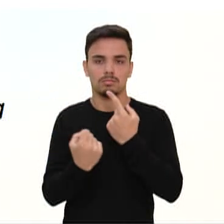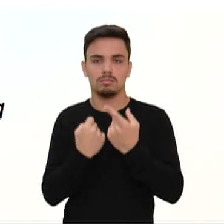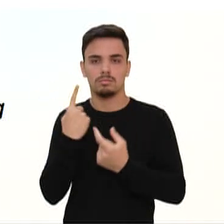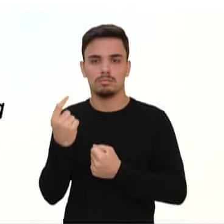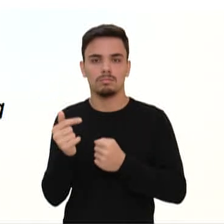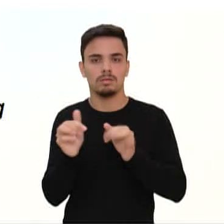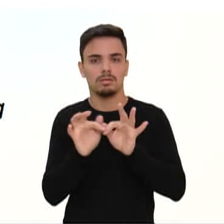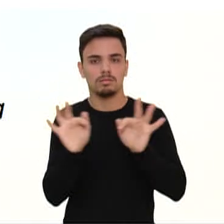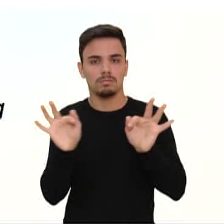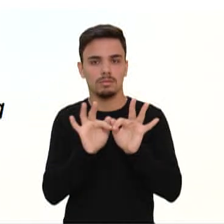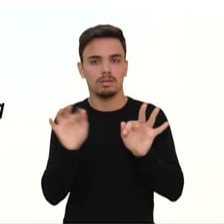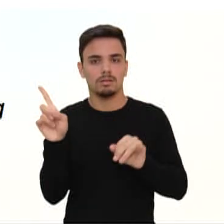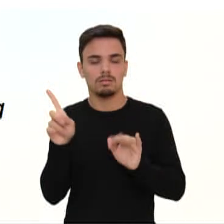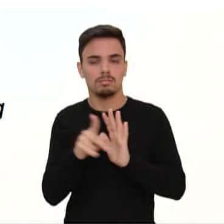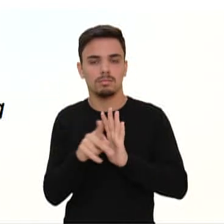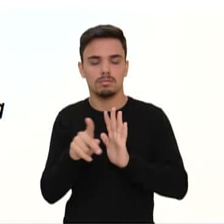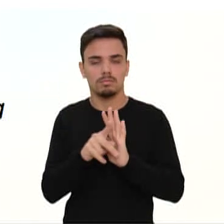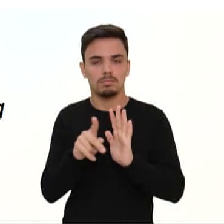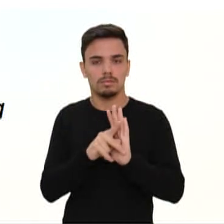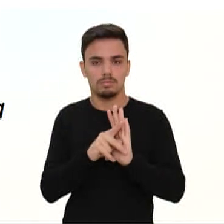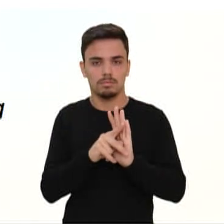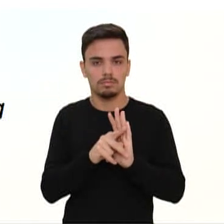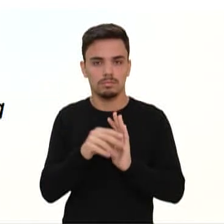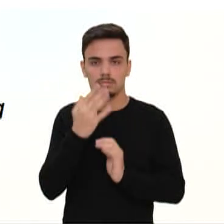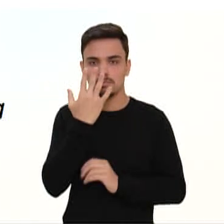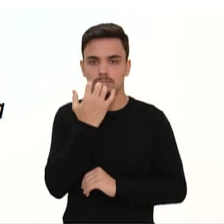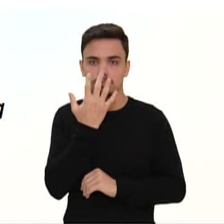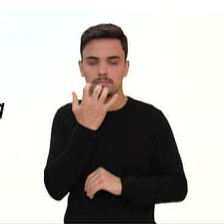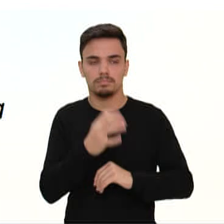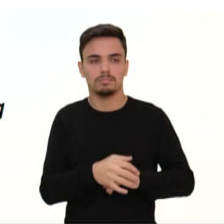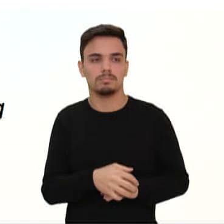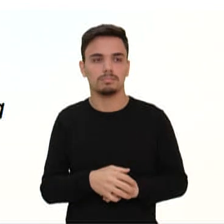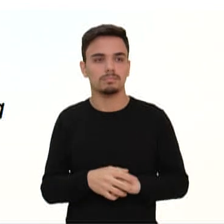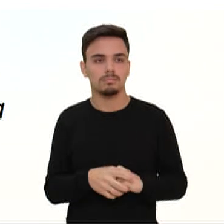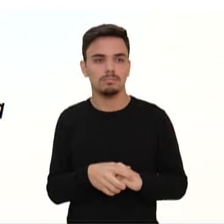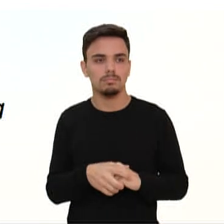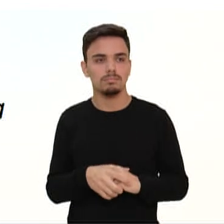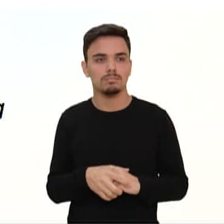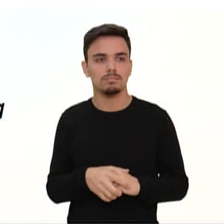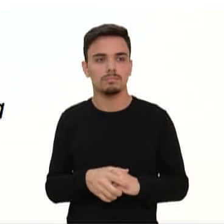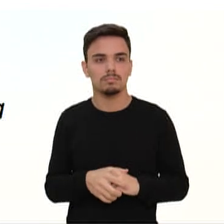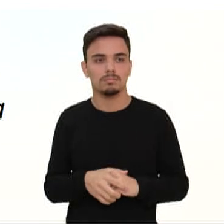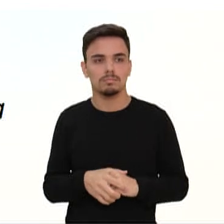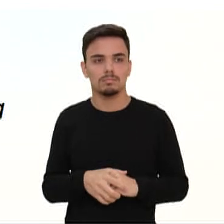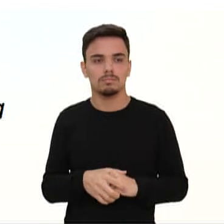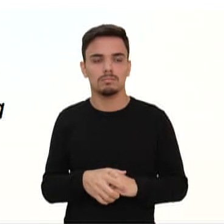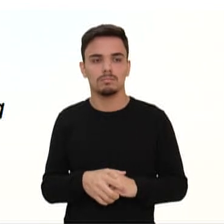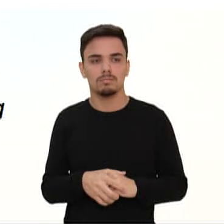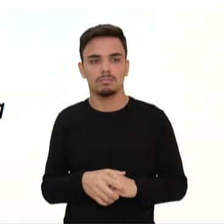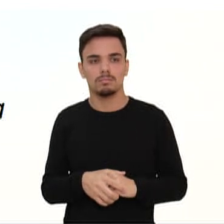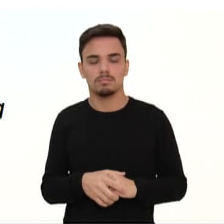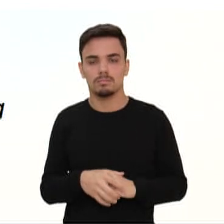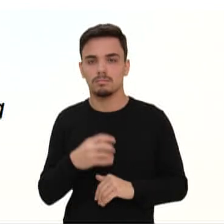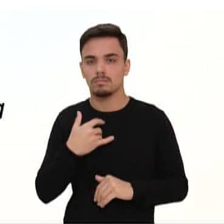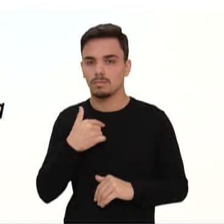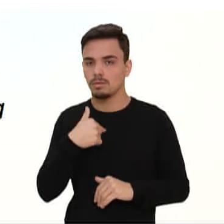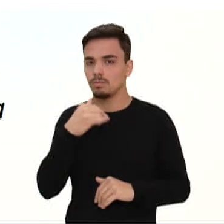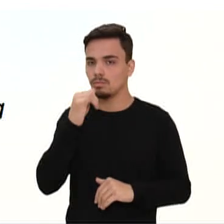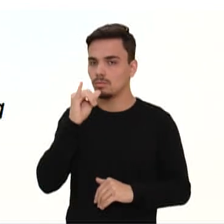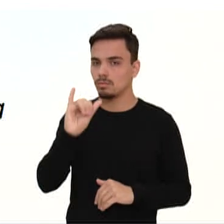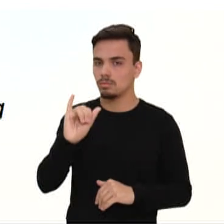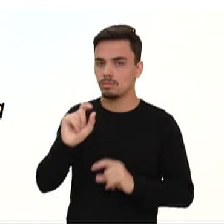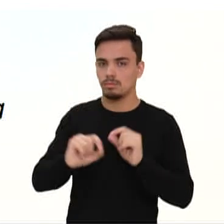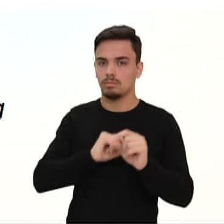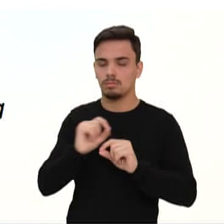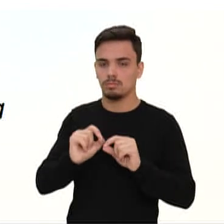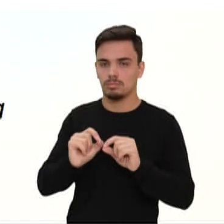do Nietzsche ali no Assim Falou Zaratustra. Eu anuncio-vos o super-homem. O